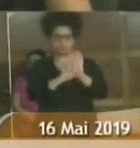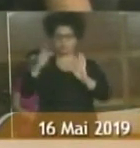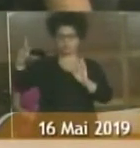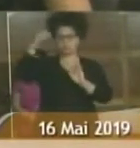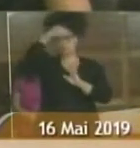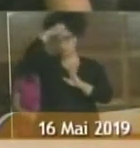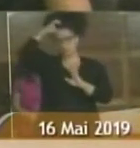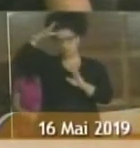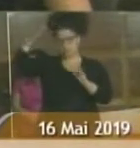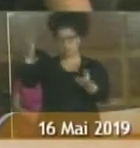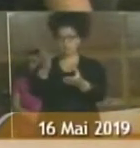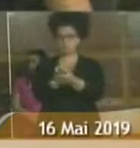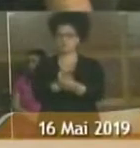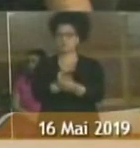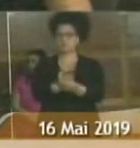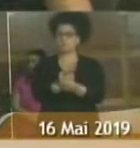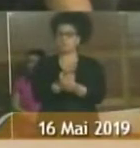executivo número